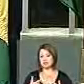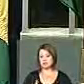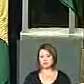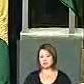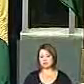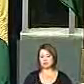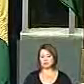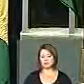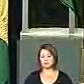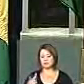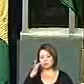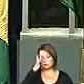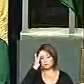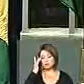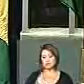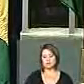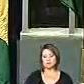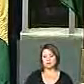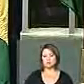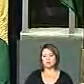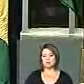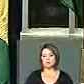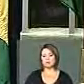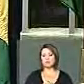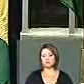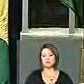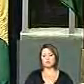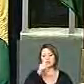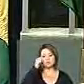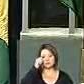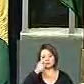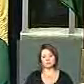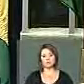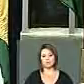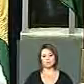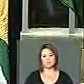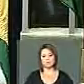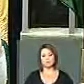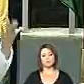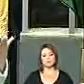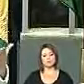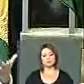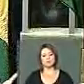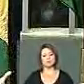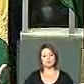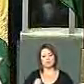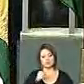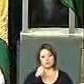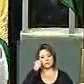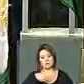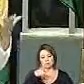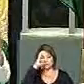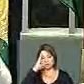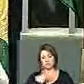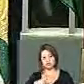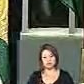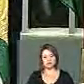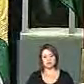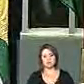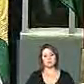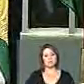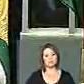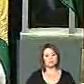capacidade aos que sustentam prioritariamente o interesse, com legitimidade, seus interesses, das suas